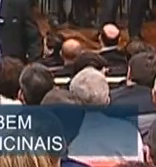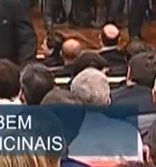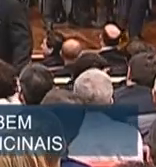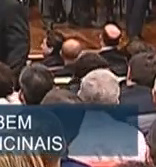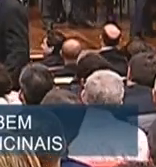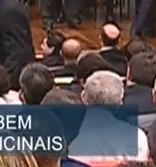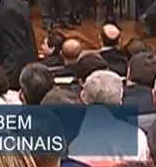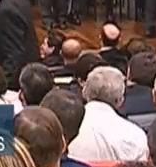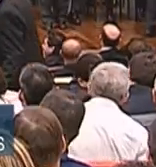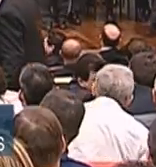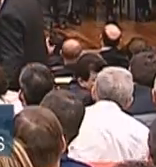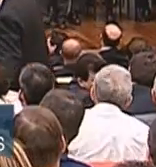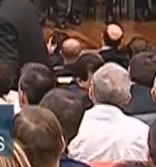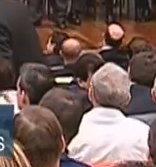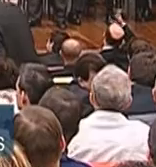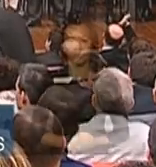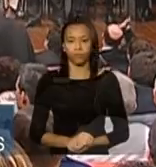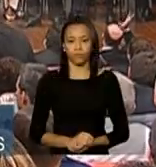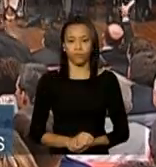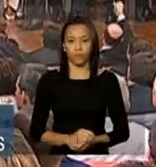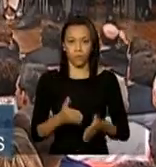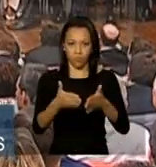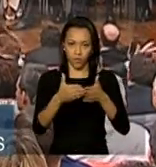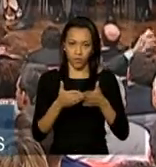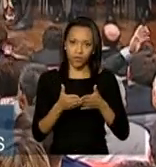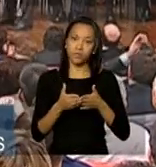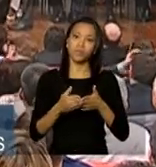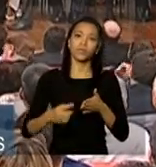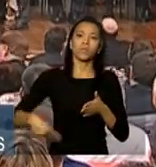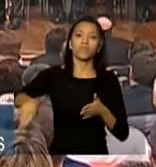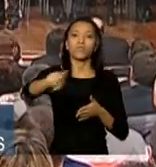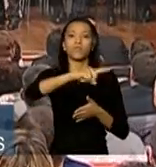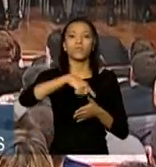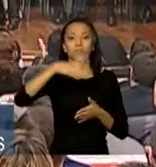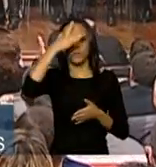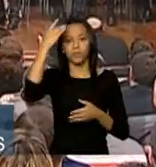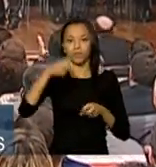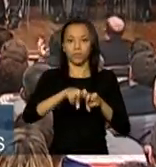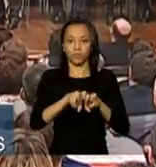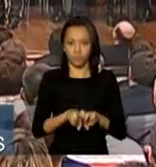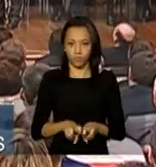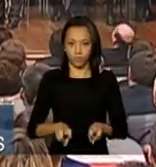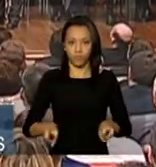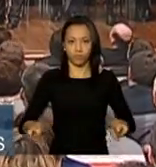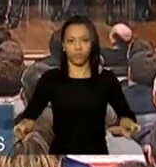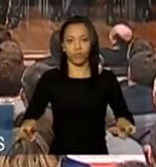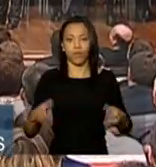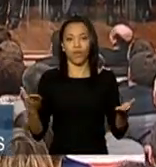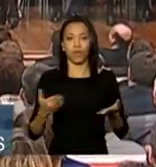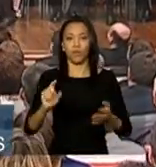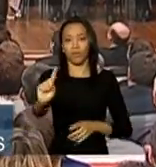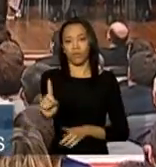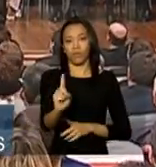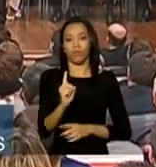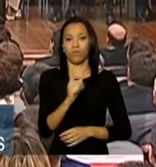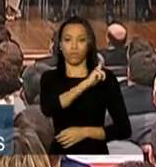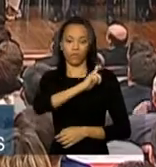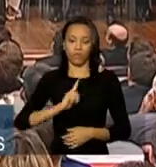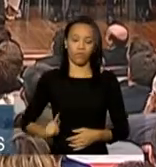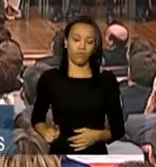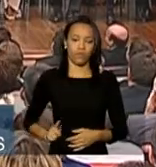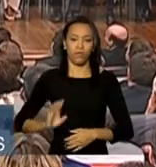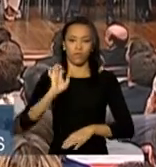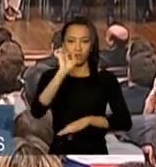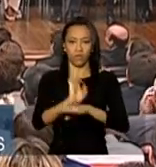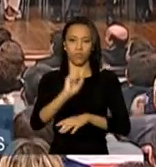pedimos a gentileza que os senhores tomem os seus lugares. Neste momento ouviremos o senhor governador do estado do Rio